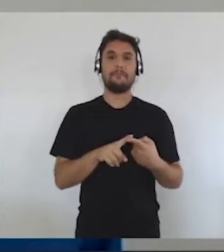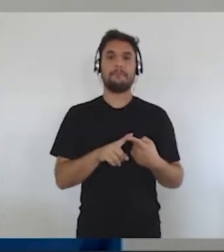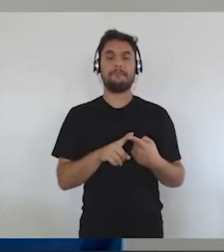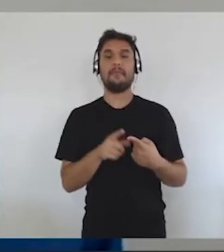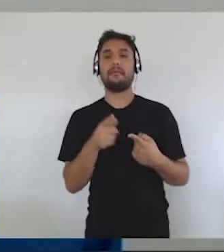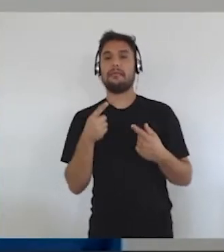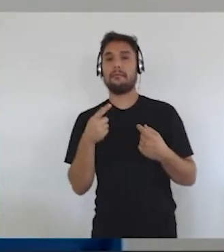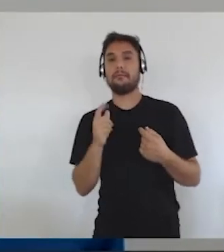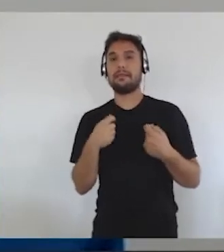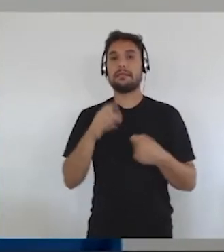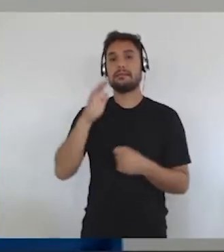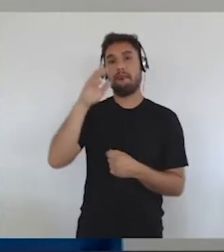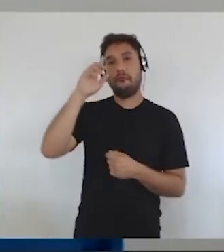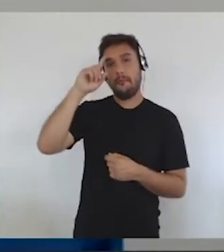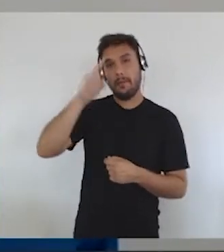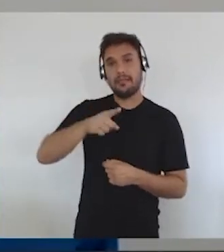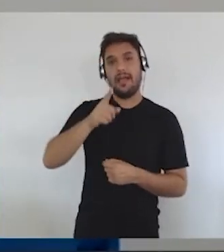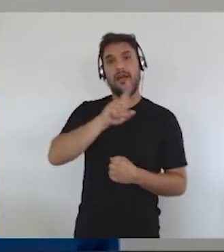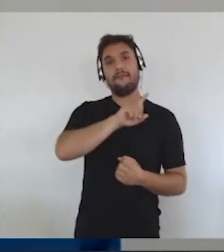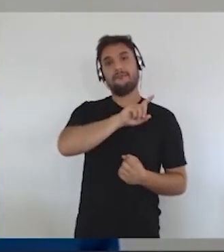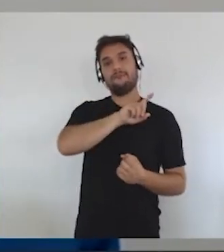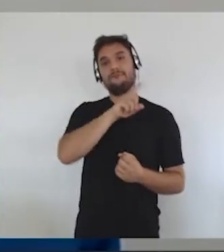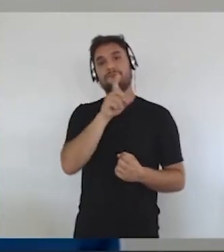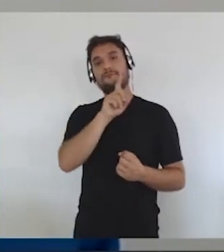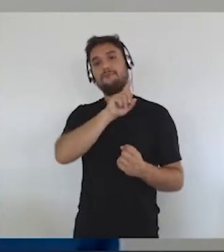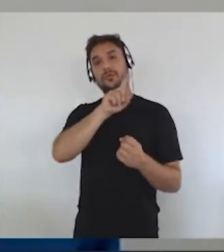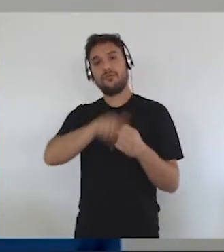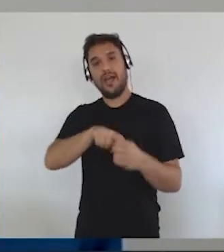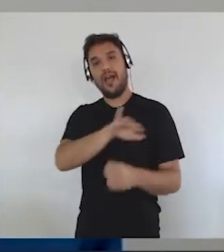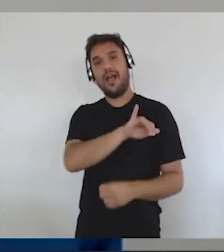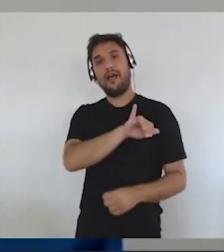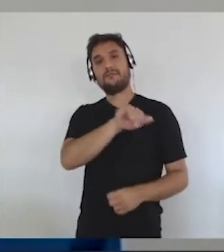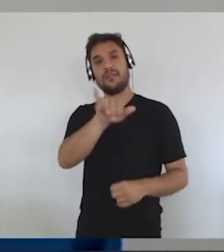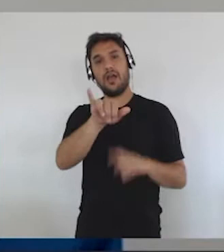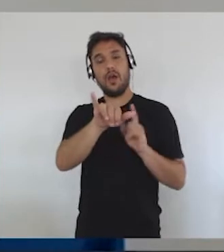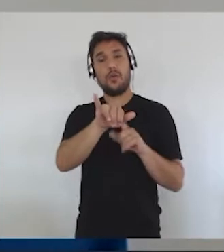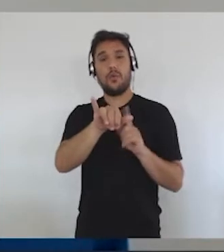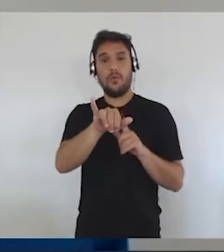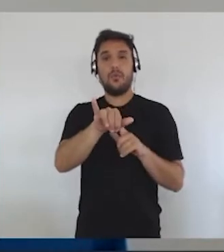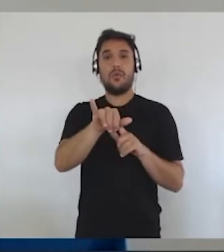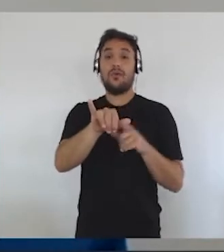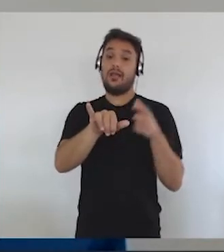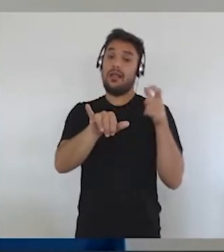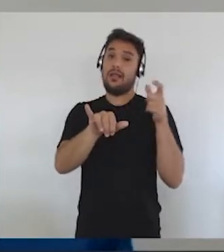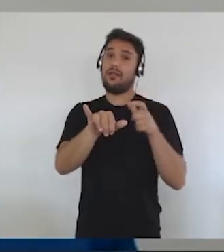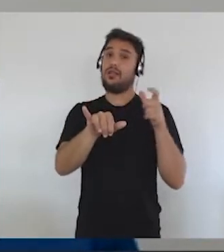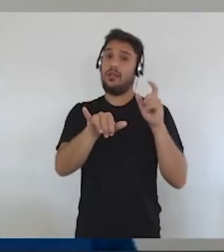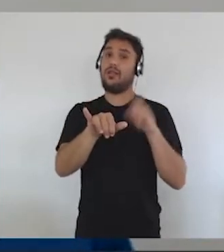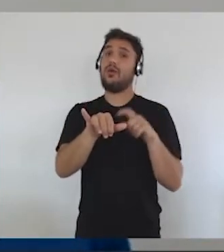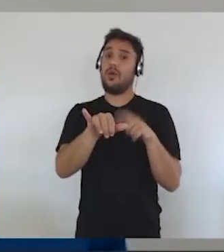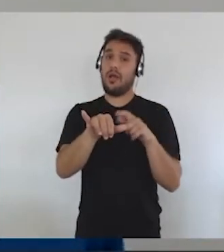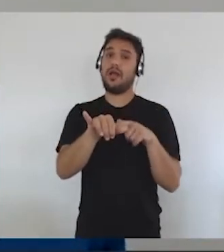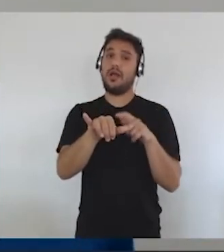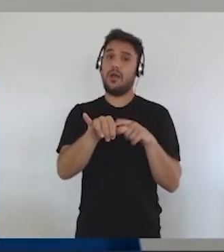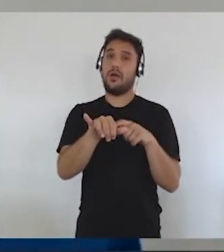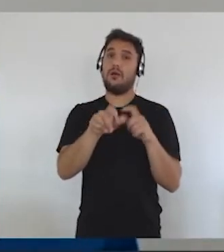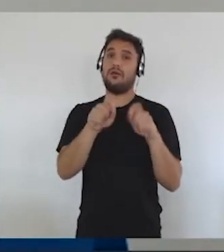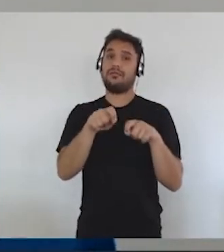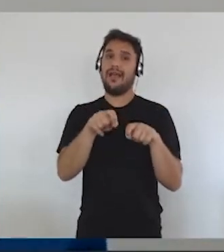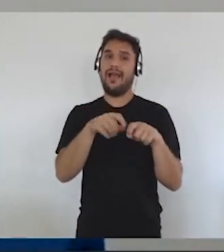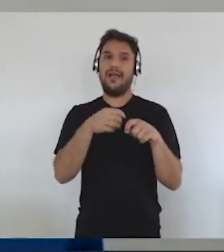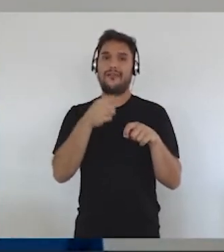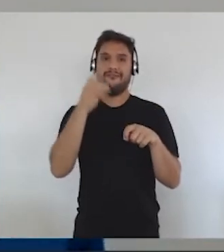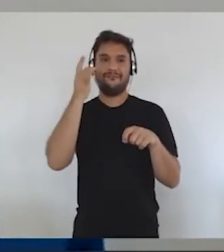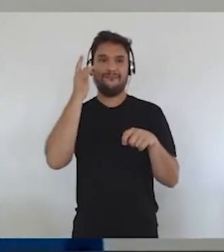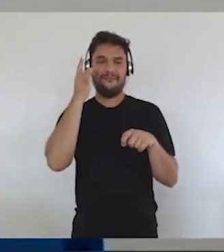que determinar o regresso provavelmente num avião, que é um local onde a